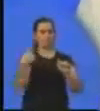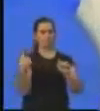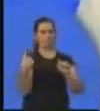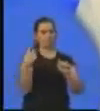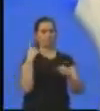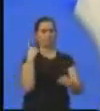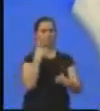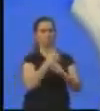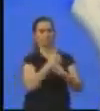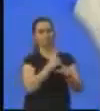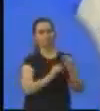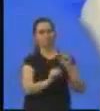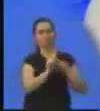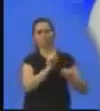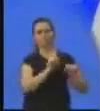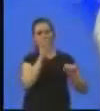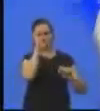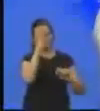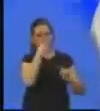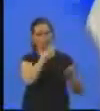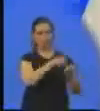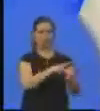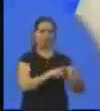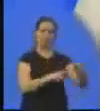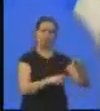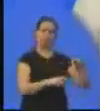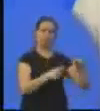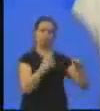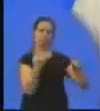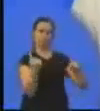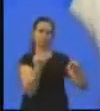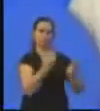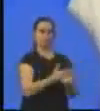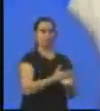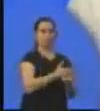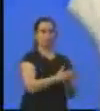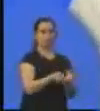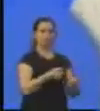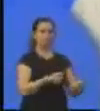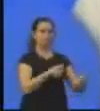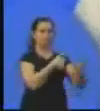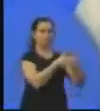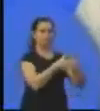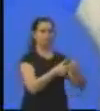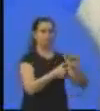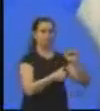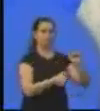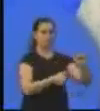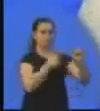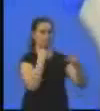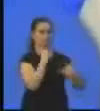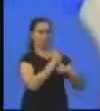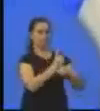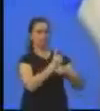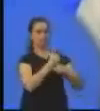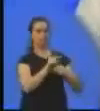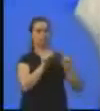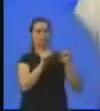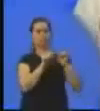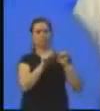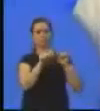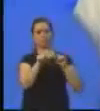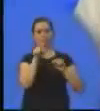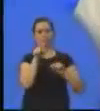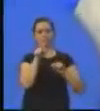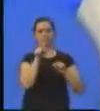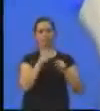Vamos ver o que acontece. Se eu pego aquele x1 e começo a chegar mais perto de A, Reparem no valor de x, aquela setinha. Eu estou chegando mais perto